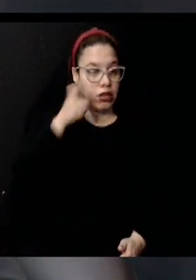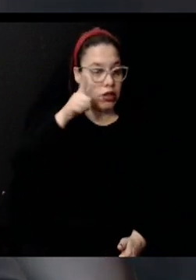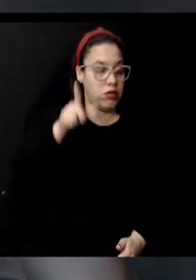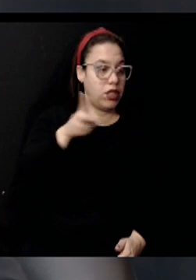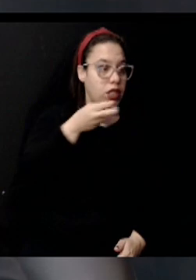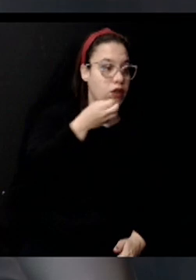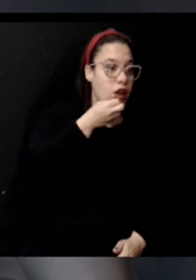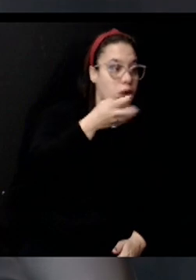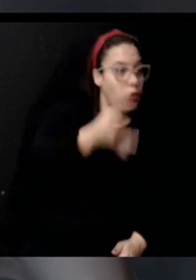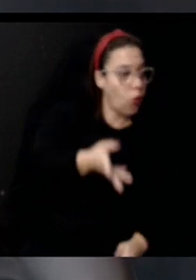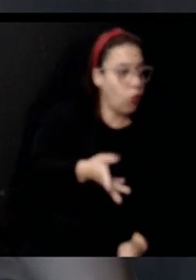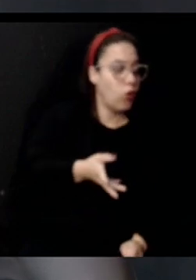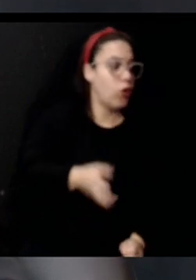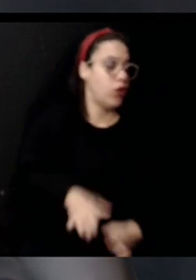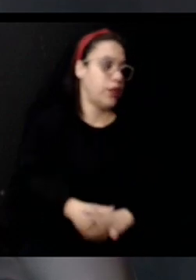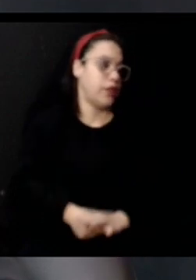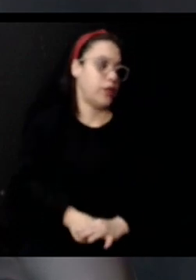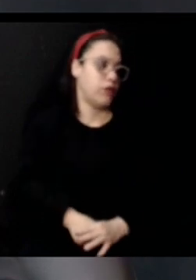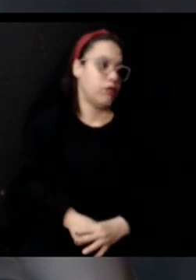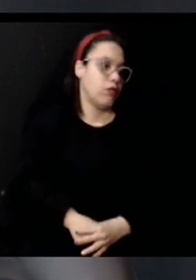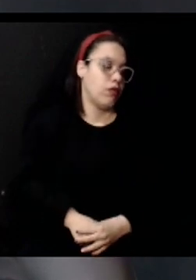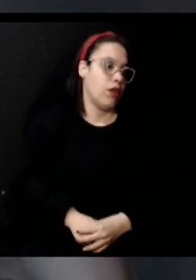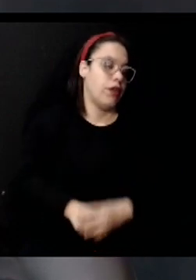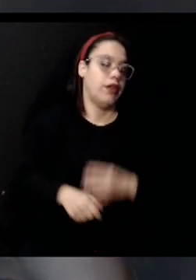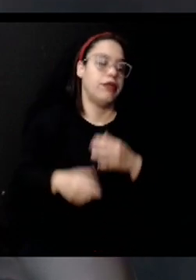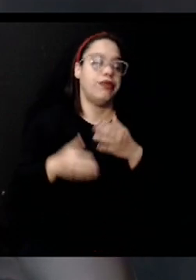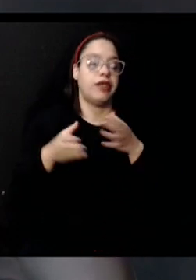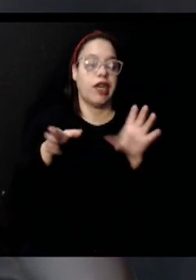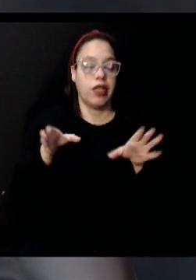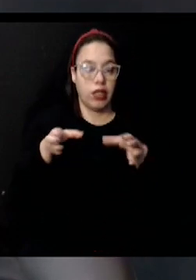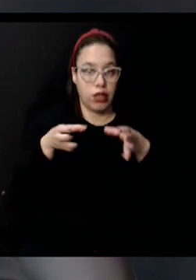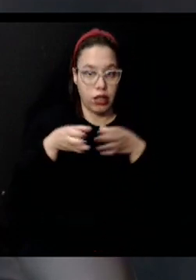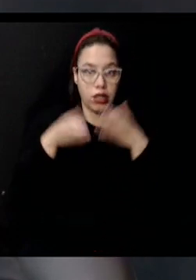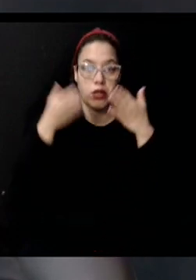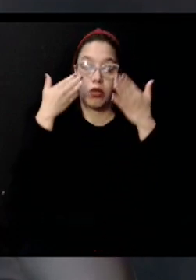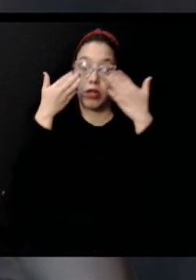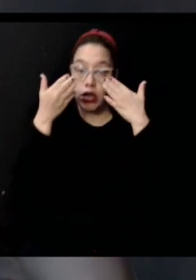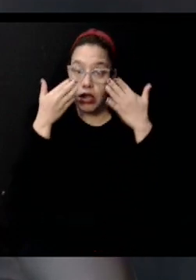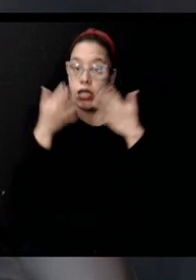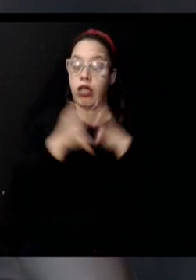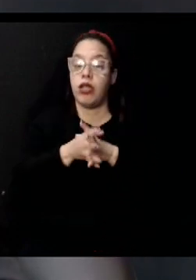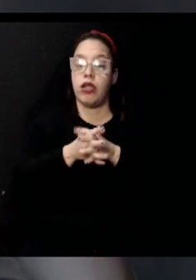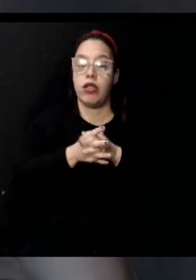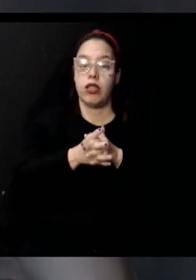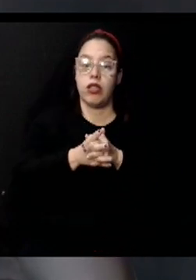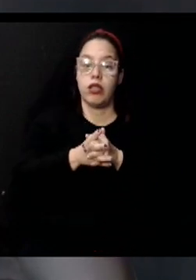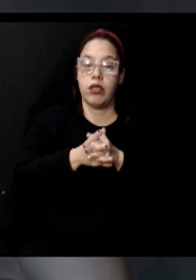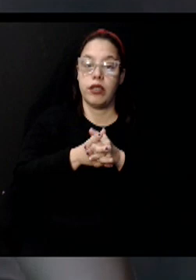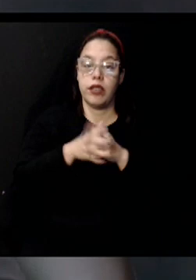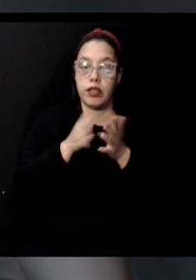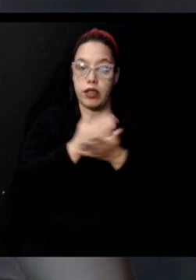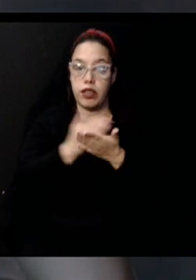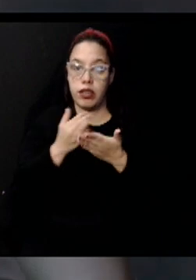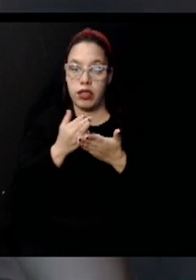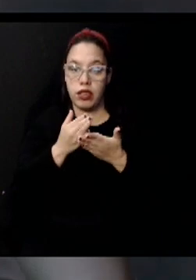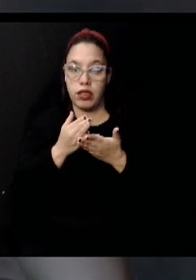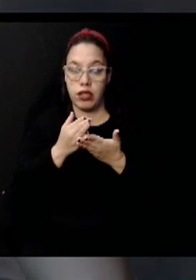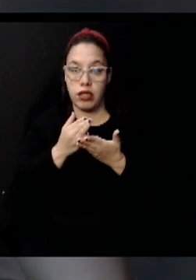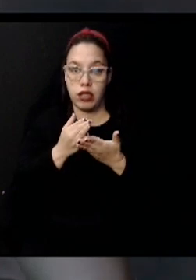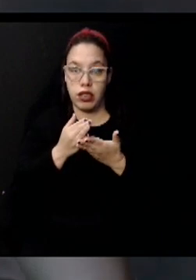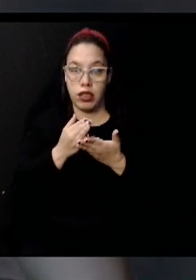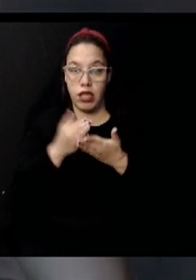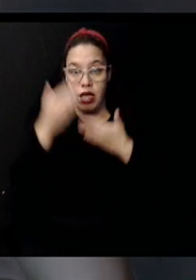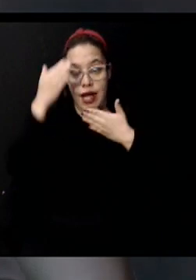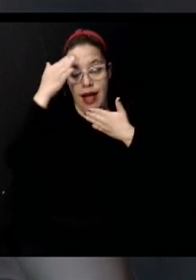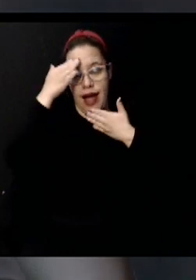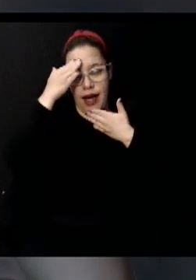para trabalhar, né, como você colocou, a parte da reclamação, a gente tem que começar a ter gratidão, Sim. agradecer